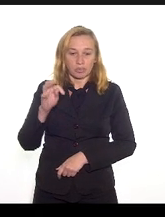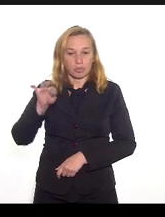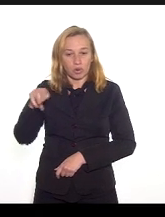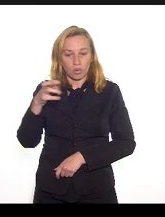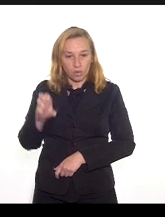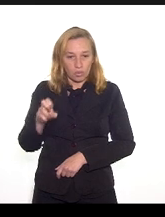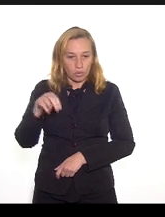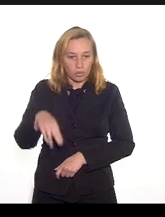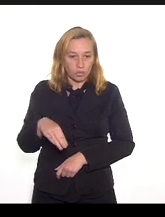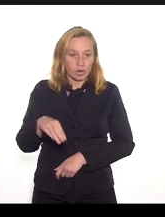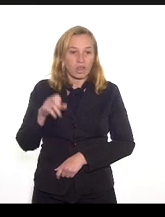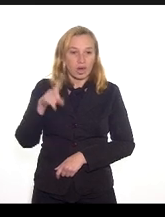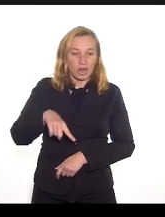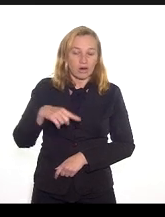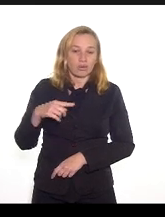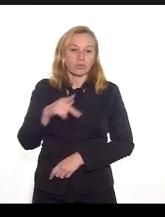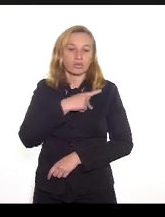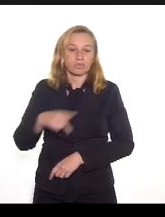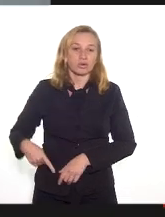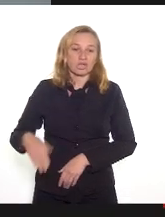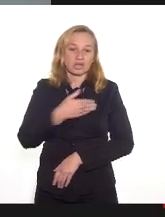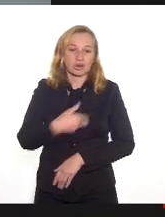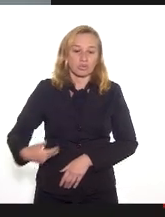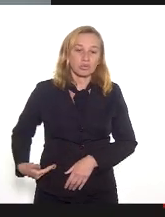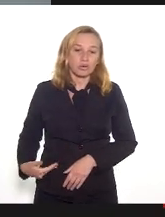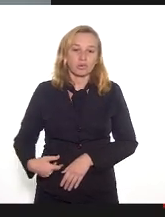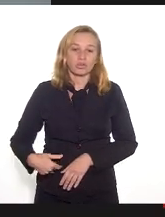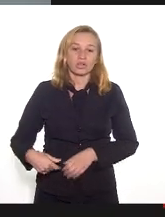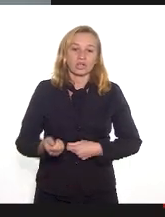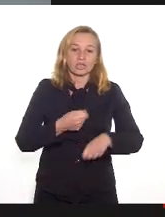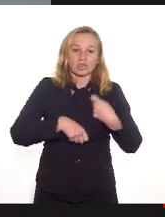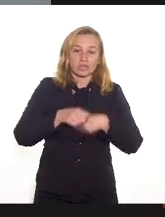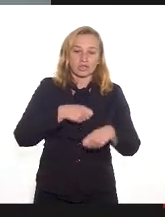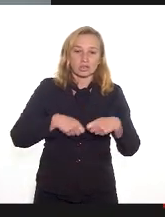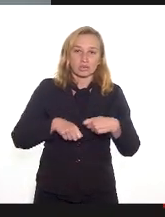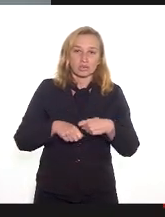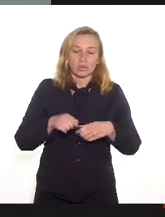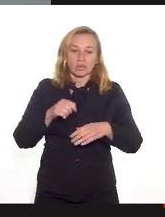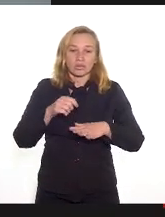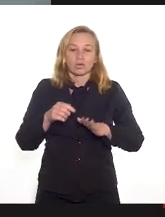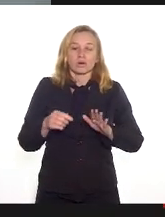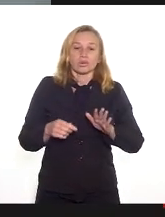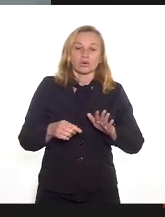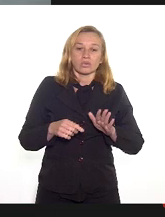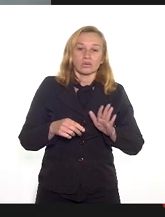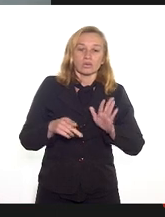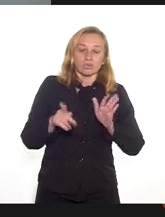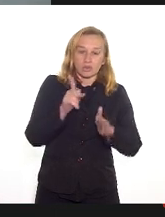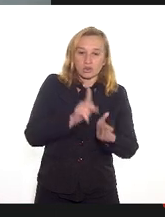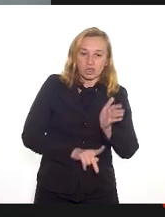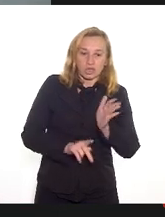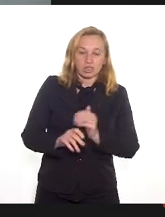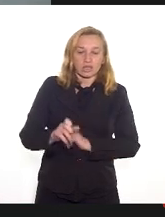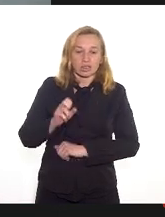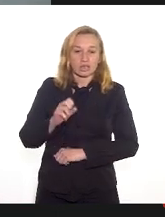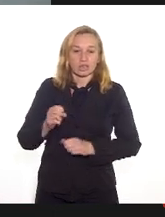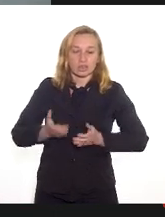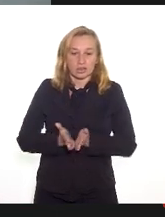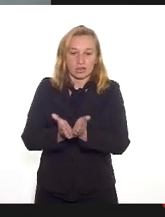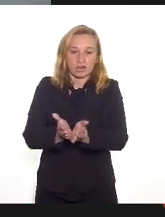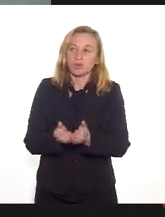empresa pública que faz gestão de projetos navais. Almirante Edésio, já podemos iniciar a